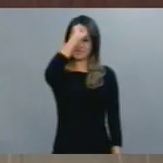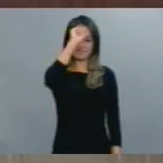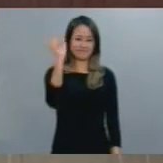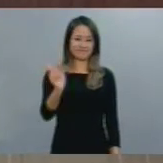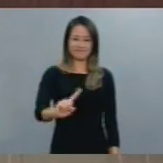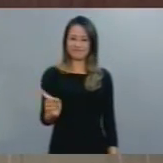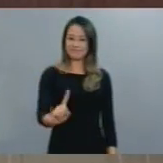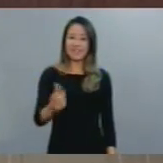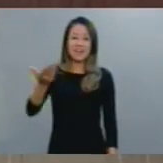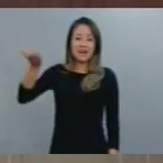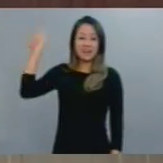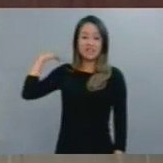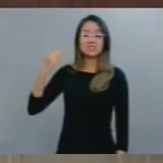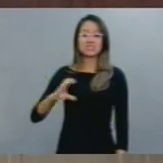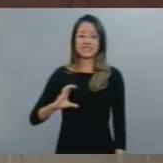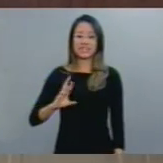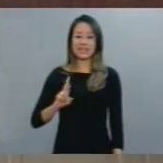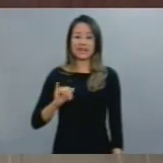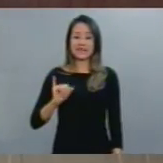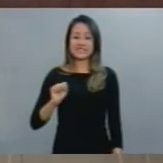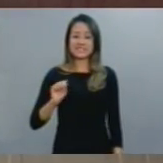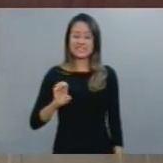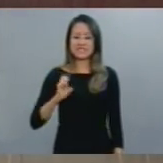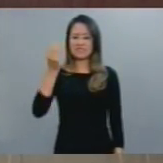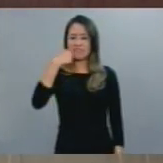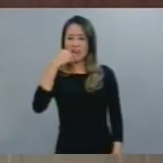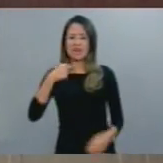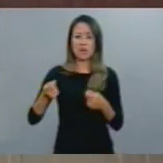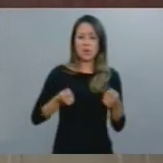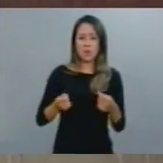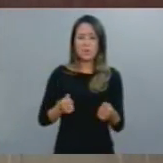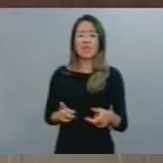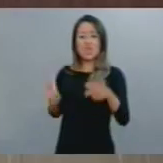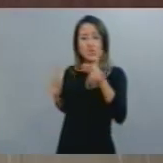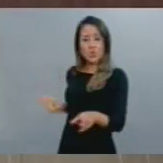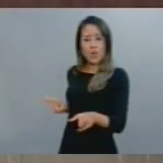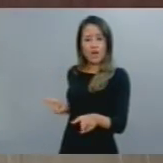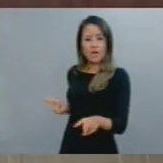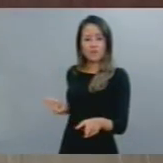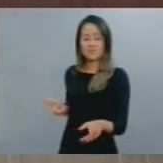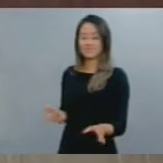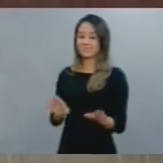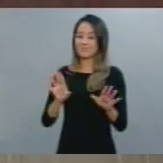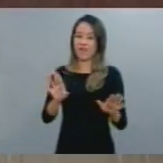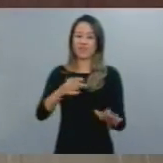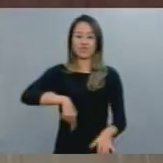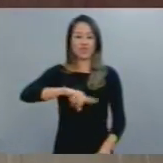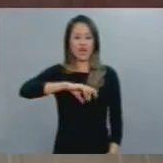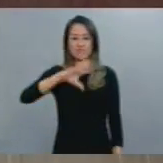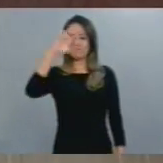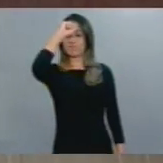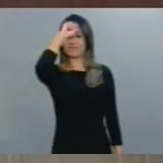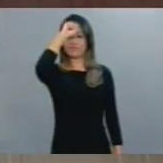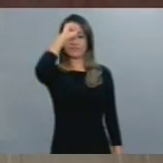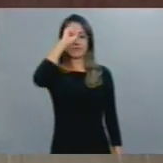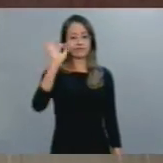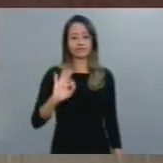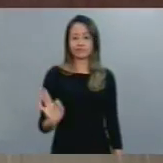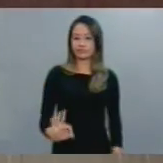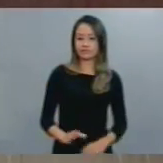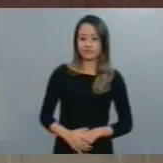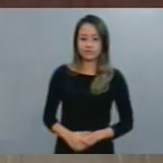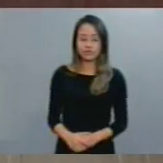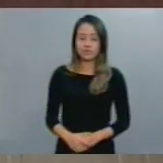lição, porque nesse momento nos falta, sobretudo, a figura corretiva que pudesse, nesse momento, galvanizar e